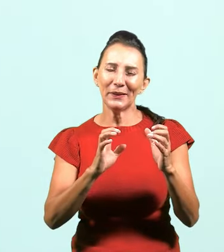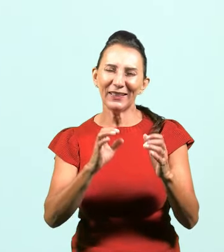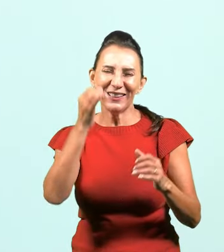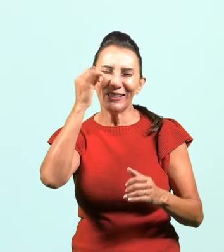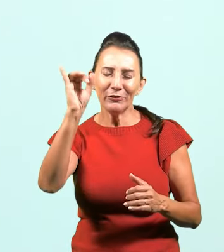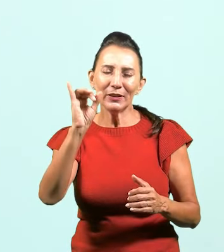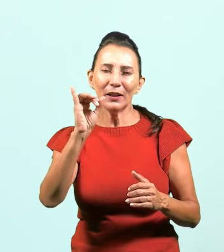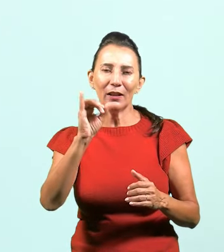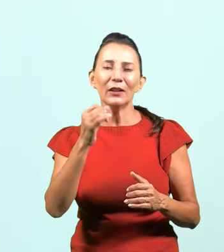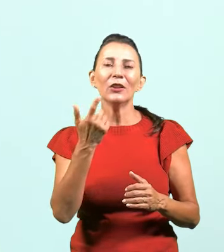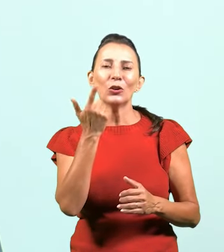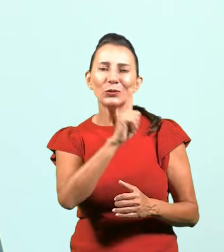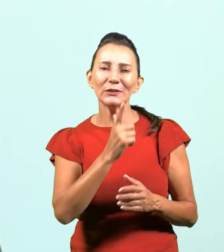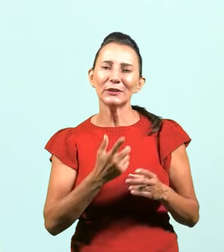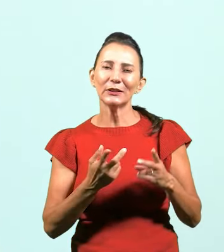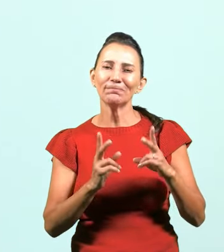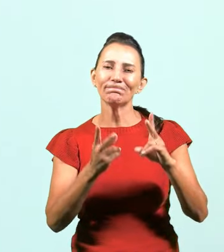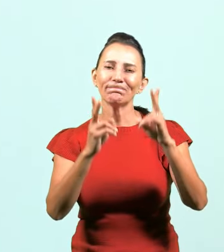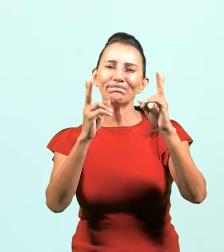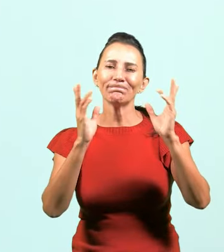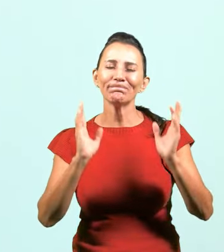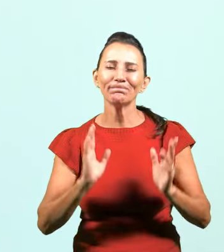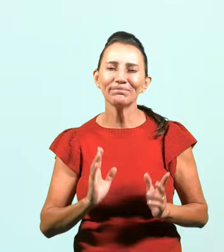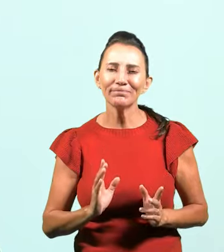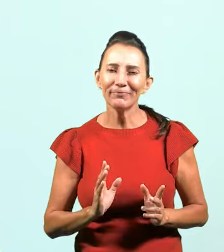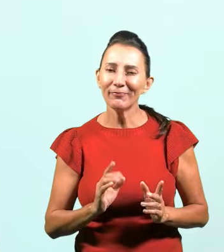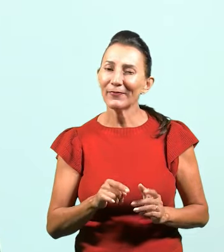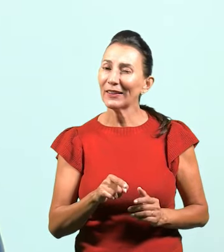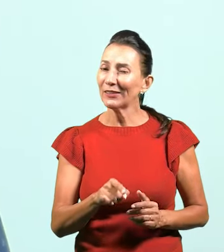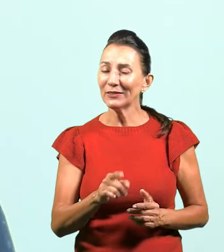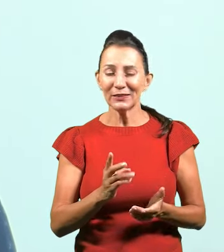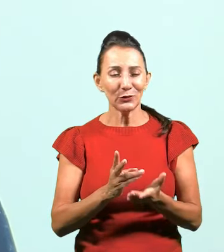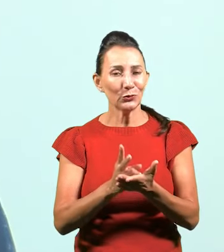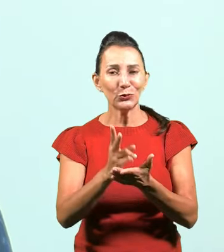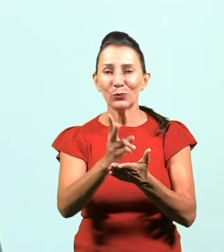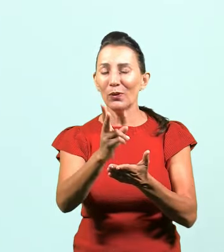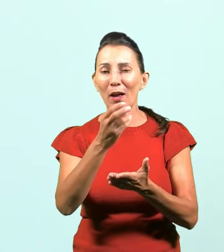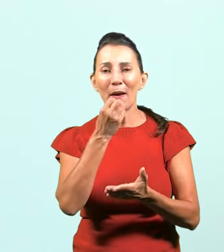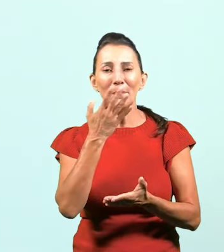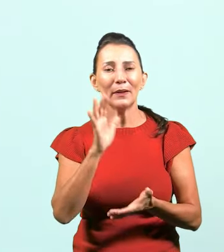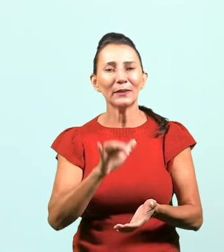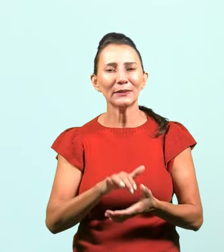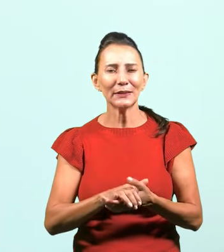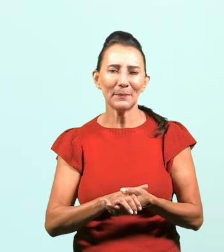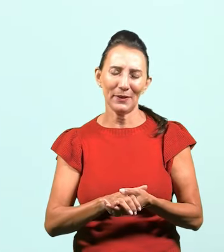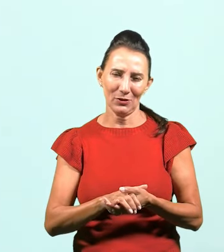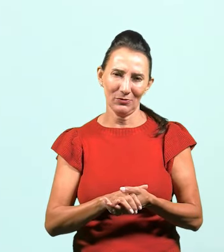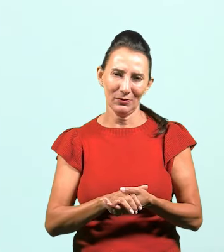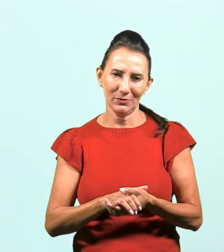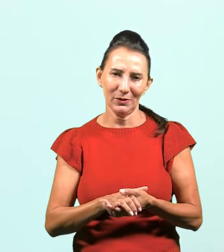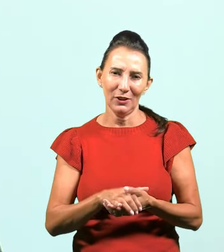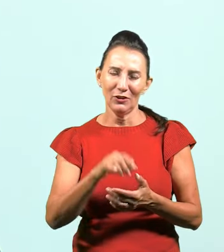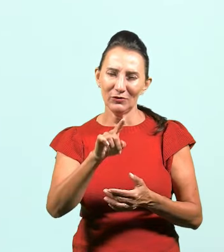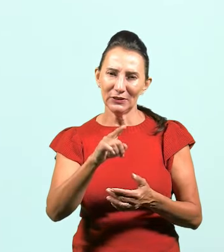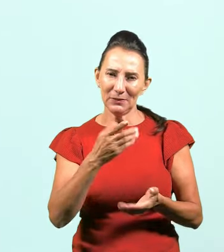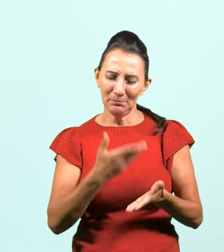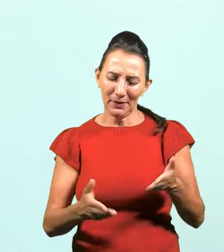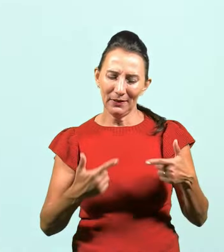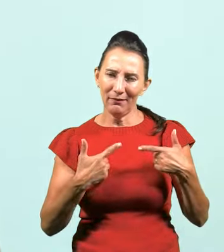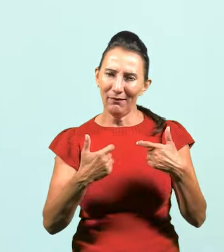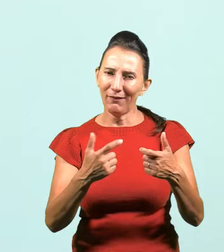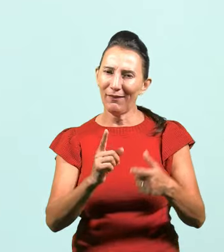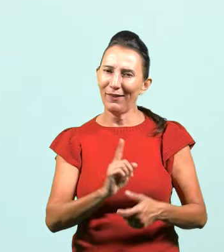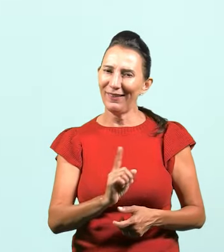uma briga para manter a vitória, para valorizar uma vitória, porque você não perdeu